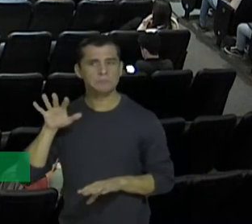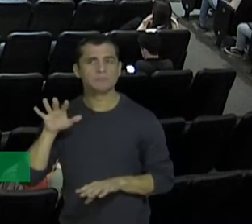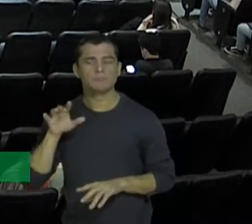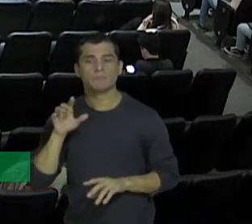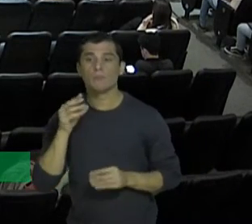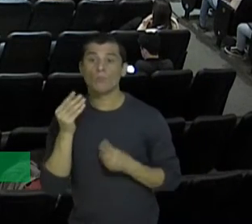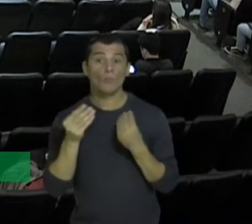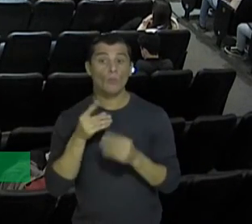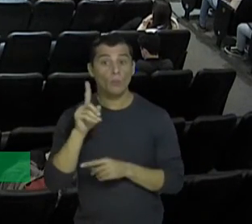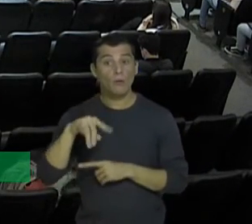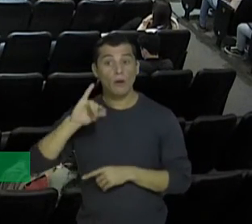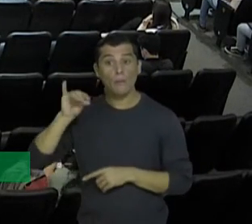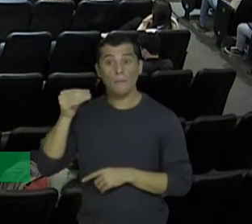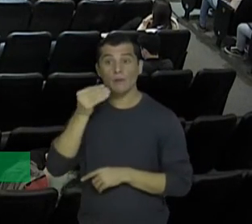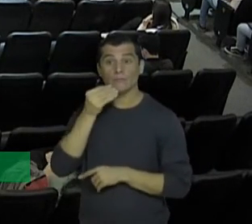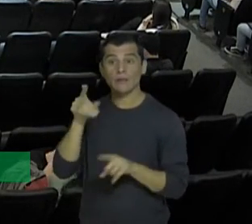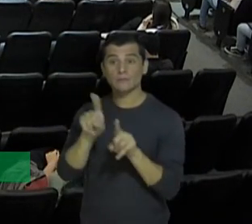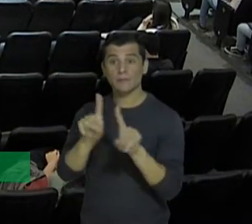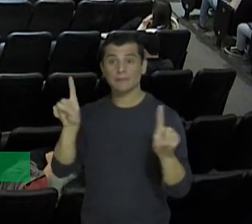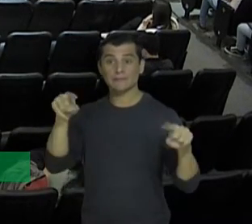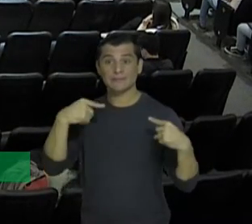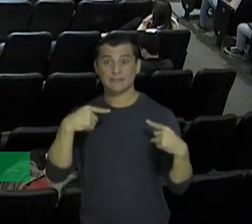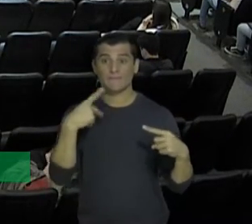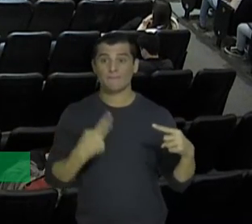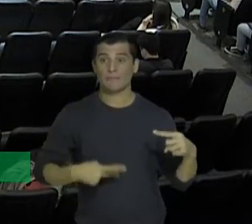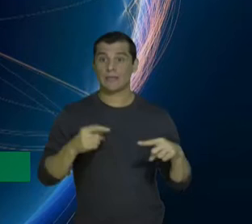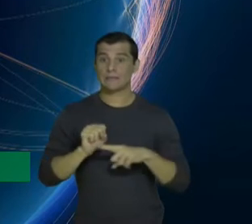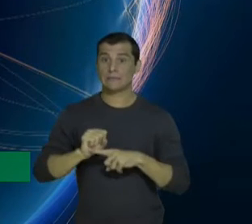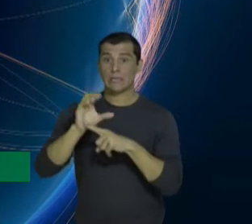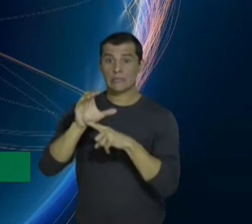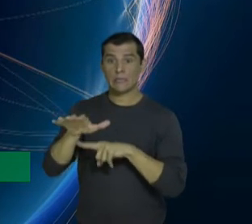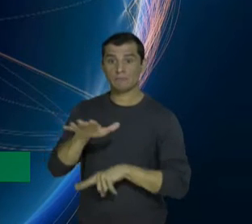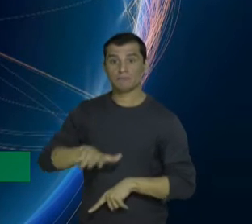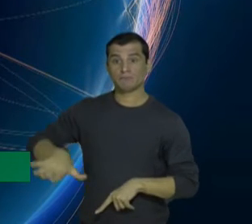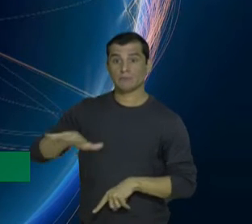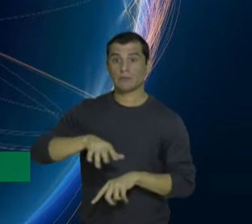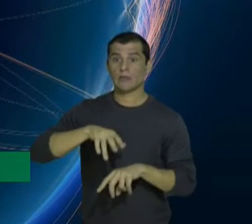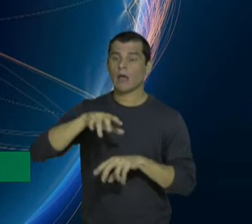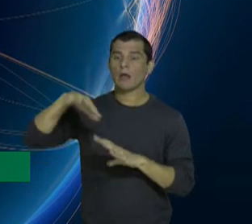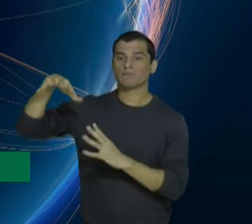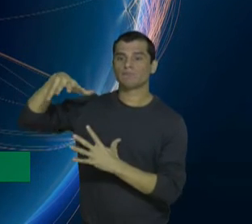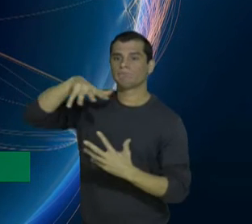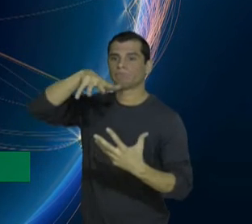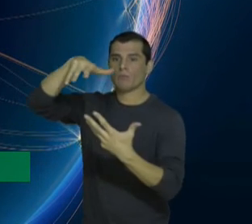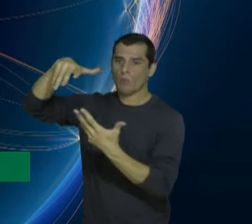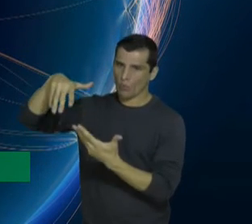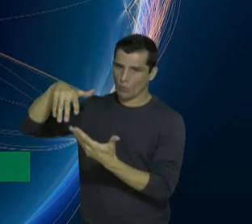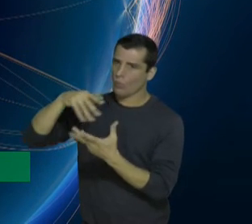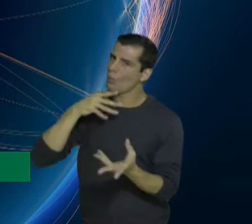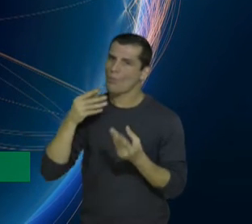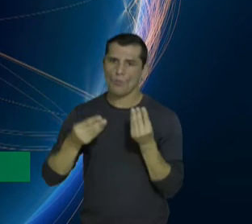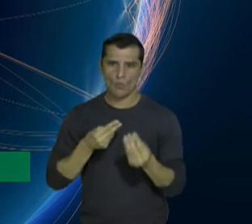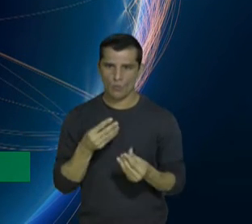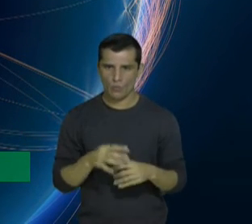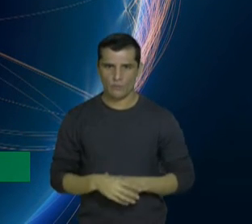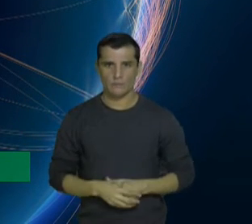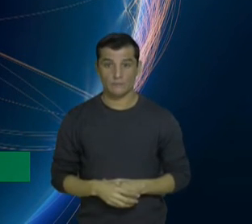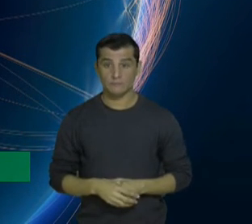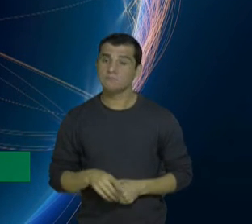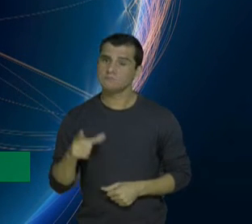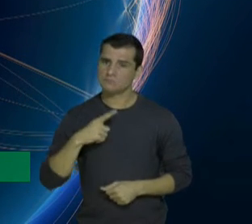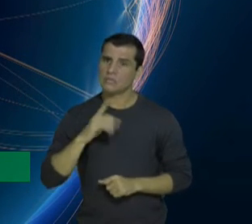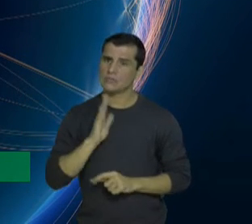oportunidades e desafios de Santa Catarina no Mercado Global já teve várias